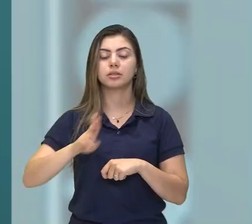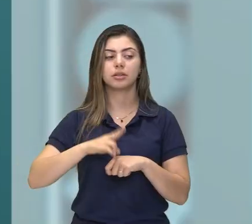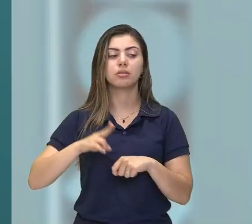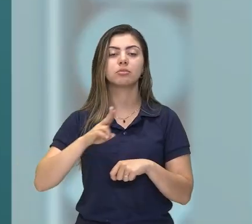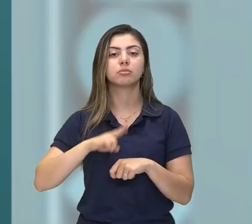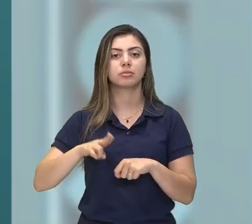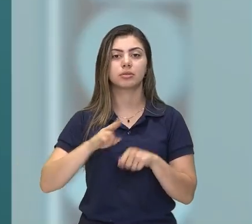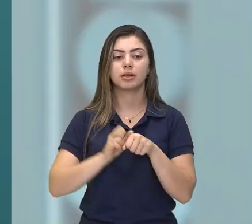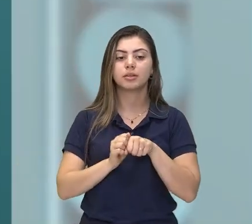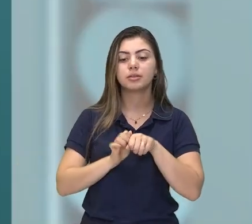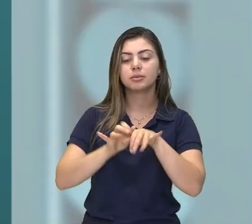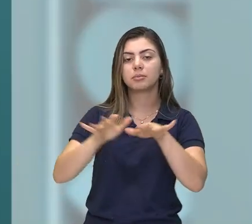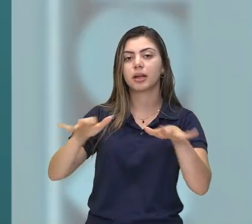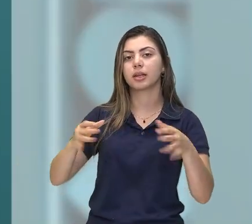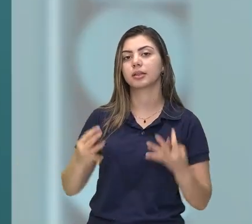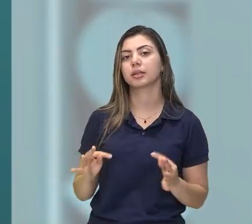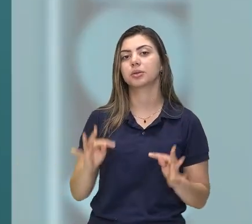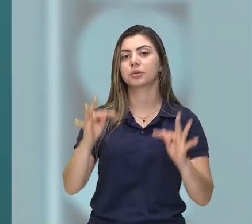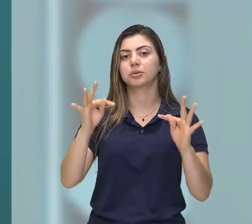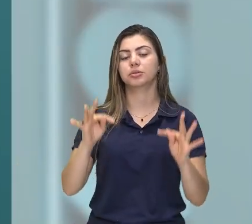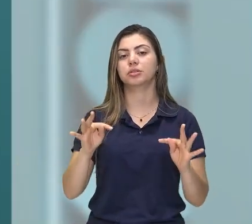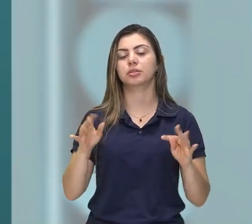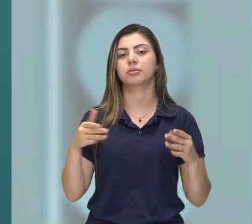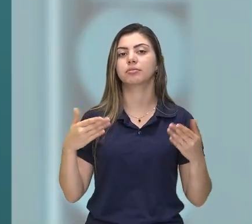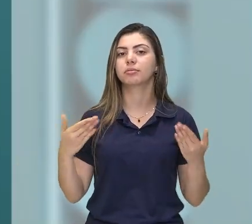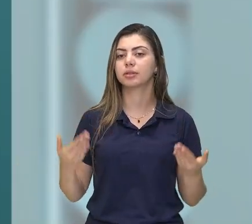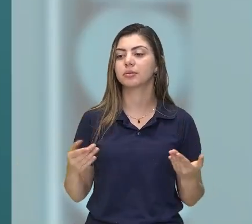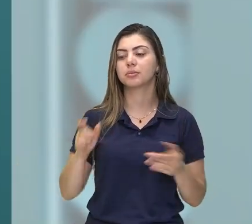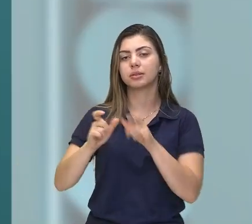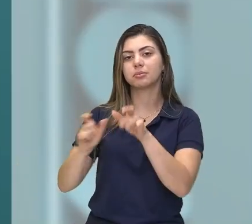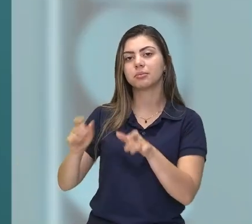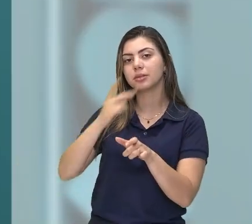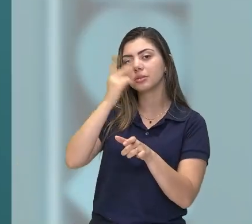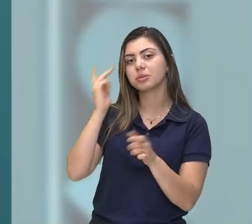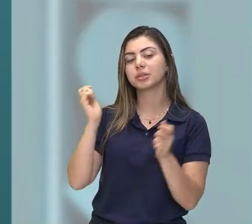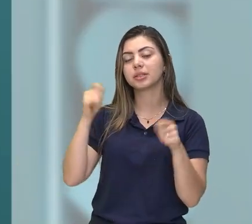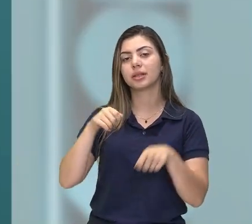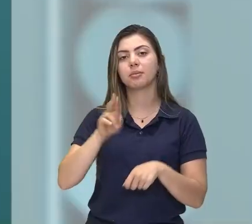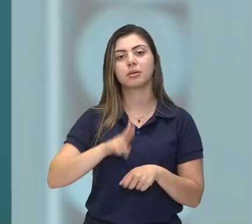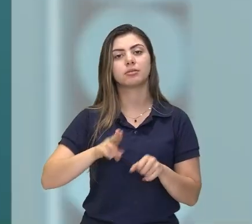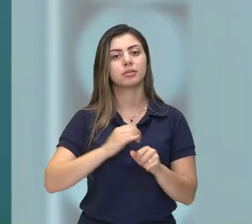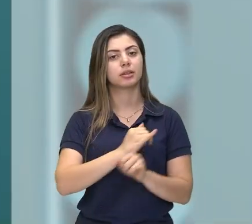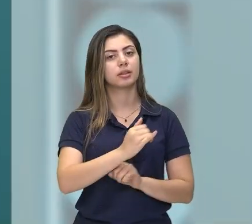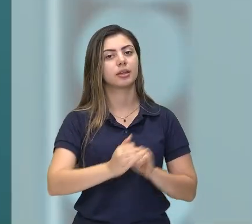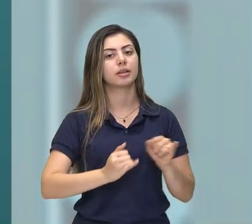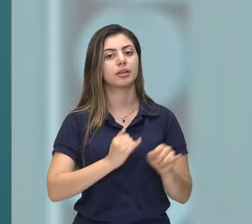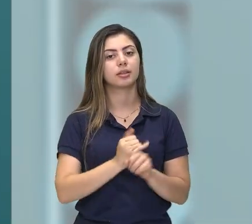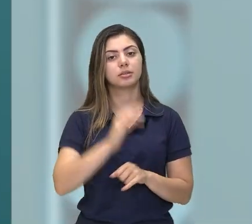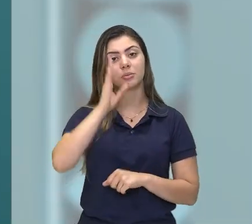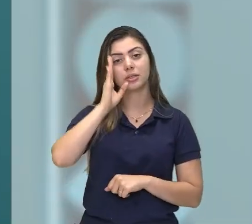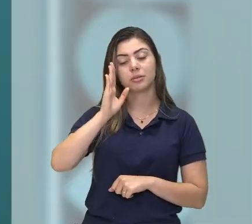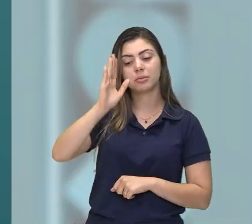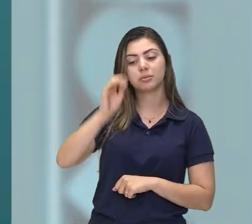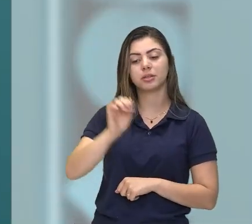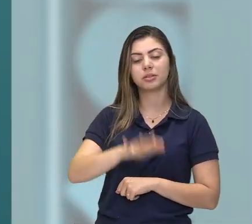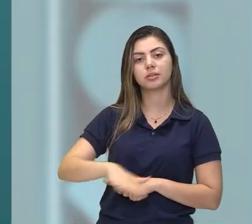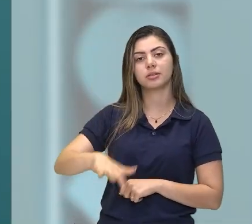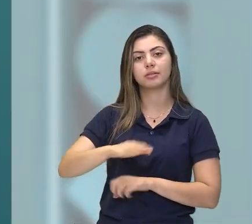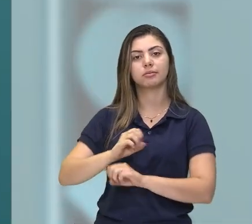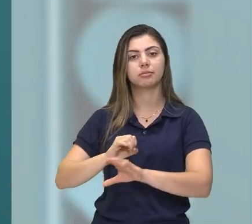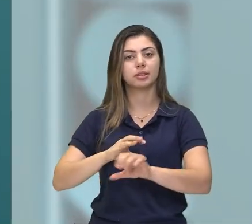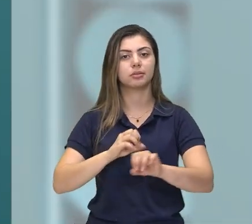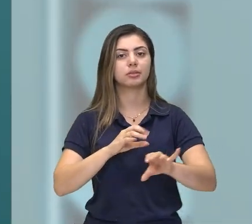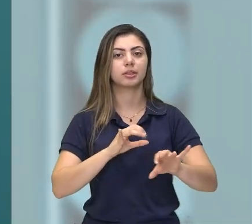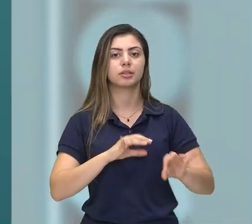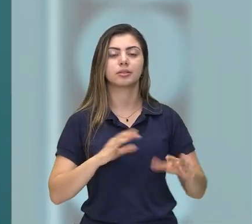essa produção para que as pessoas, no geral, tenham acesso à internet e, sobretudo, a uma educação de qualidade que